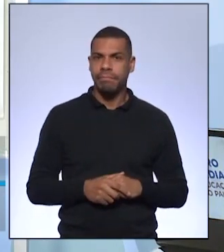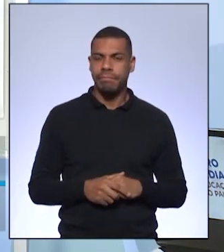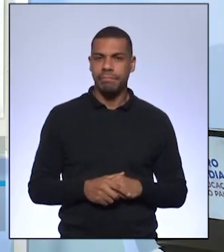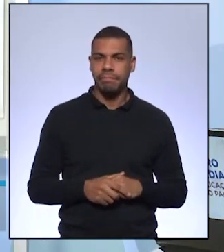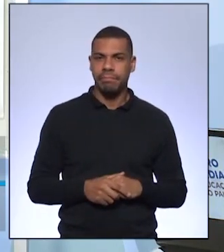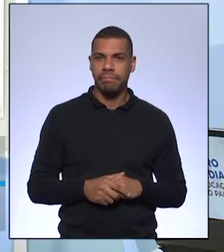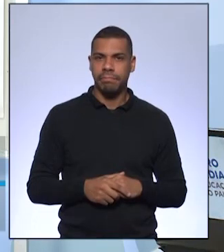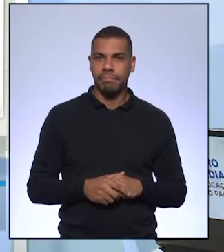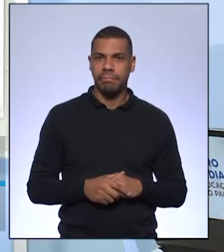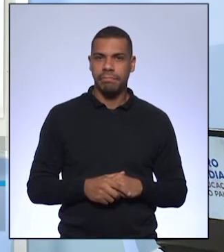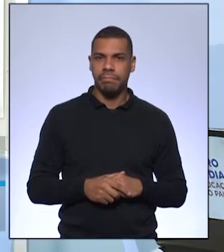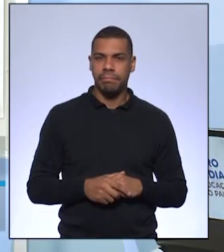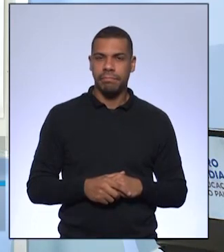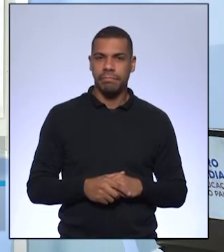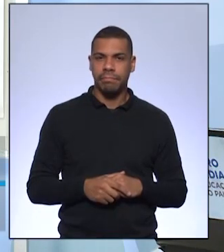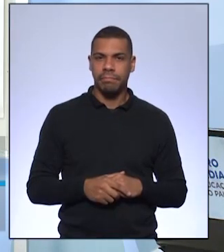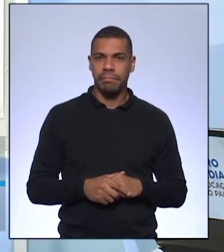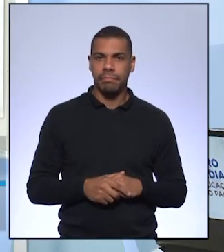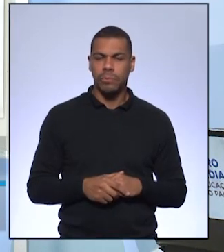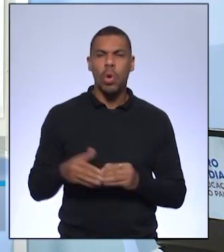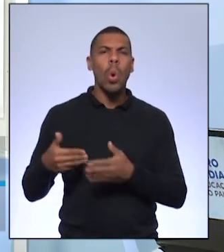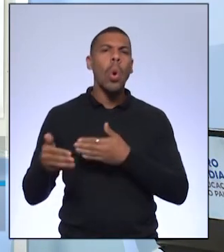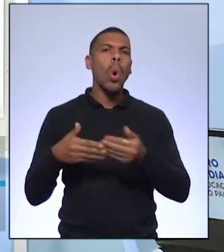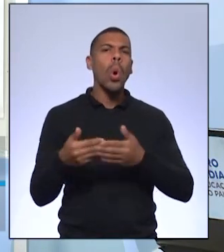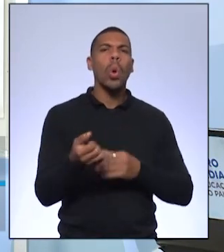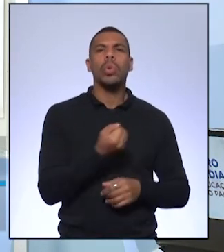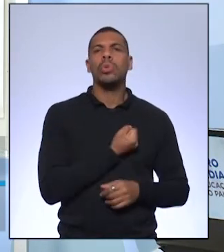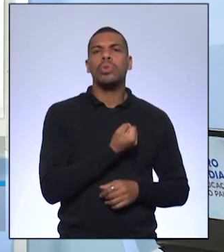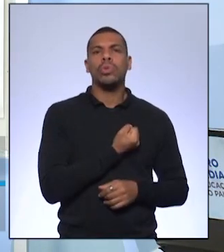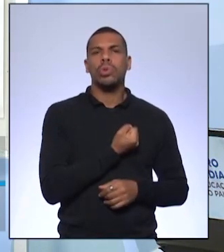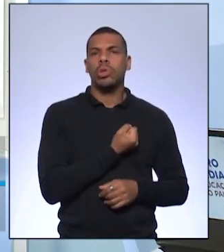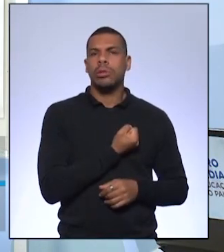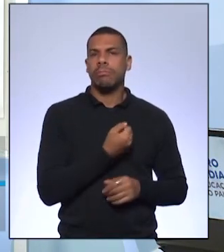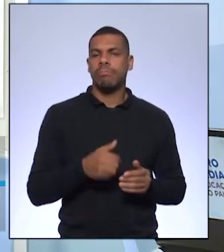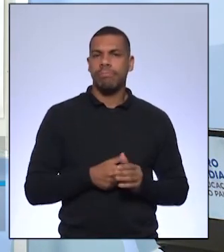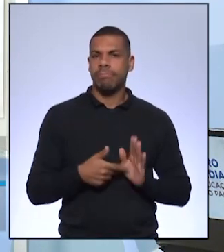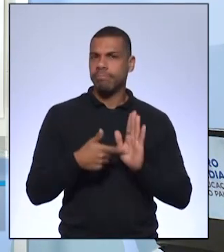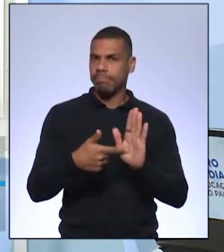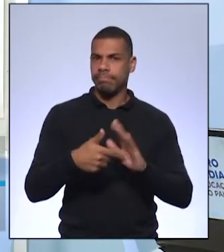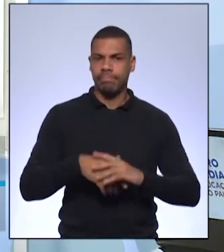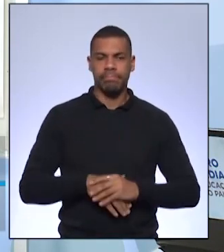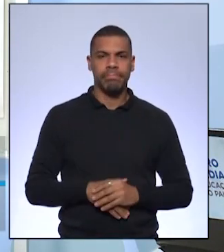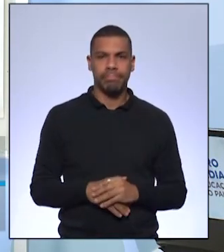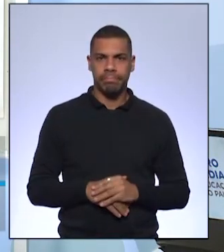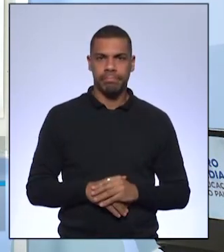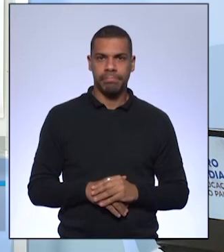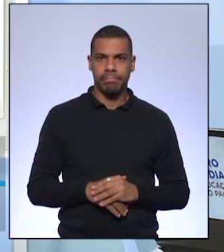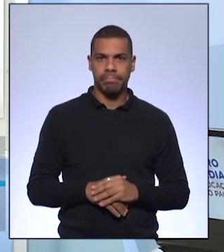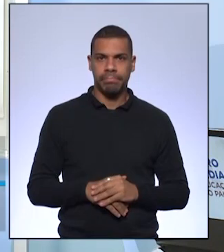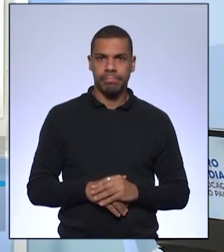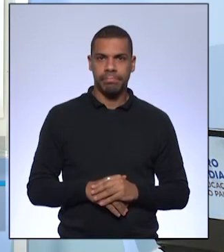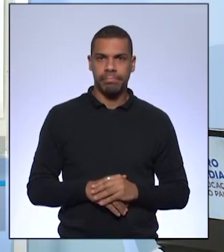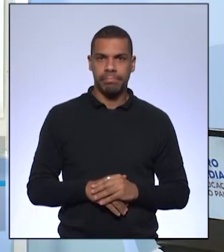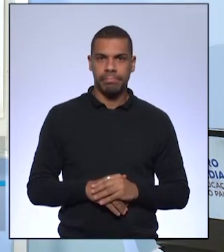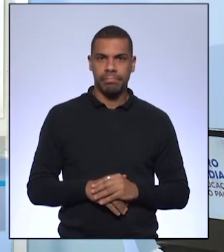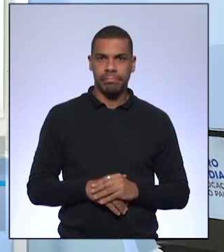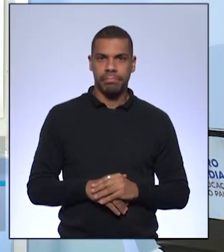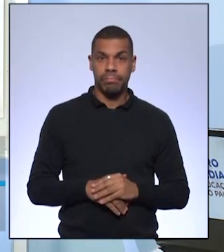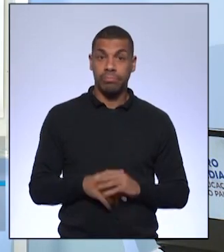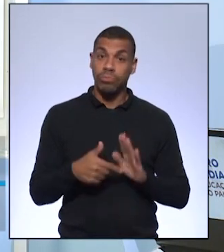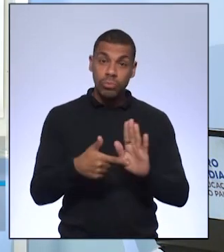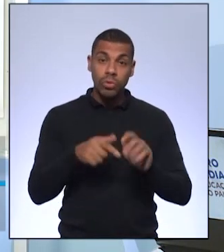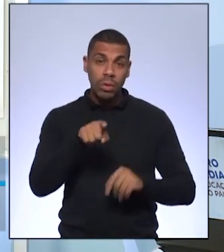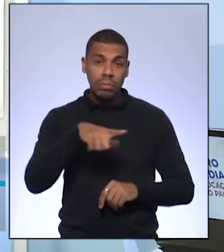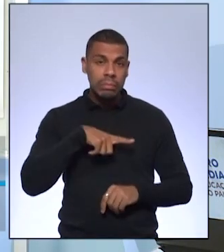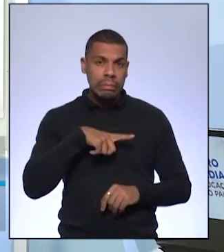aí mesmo, a gente consegue calcular qualquer termo dessa sequência, né, em função aí da lei de formação que você